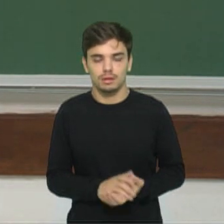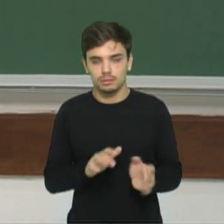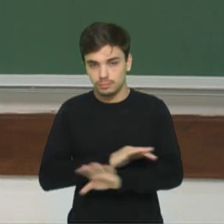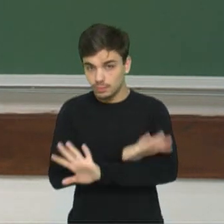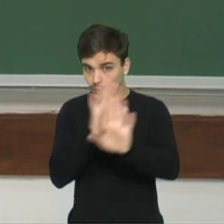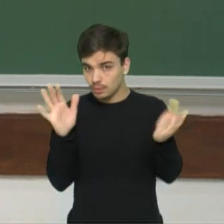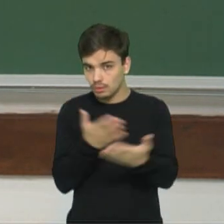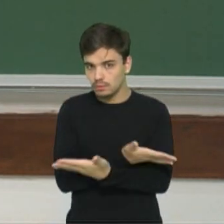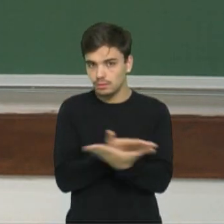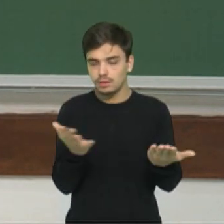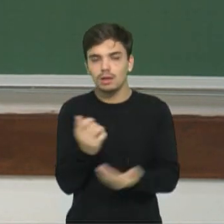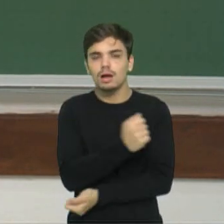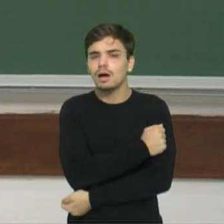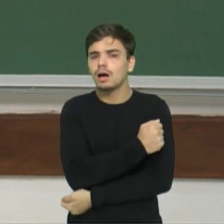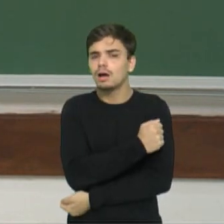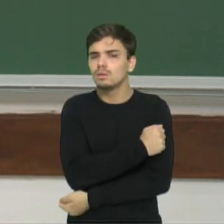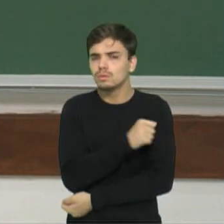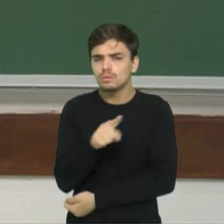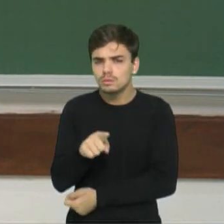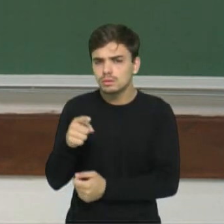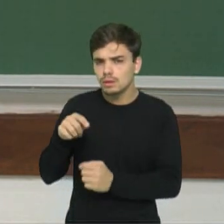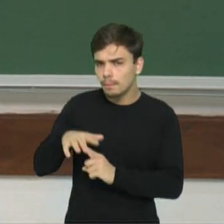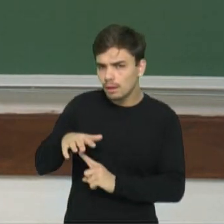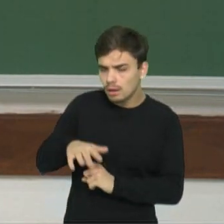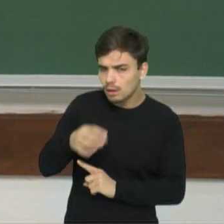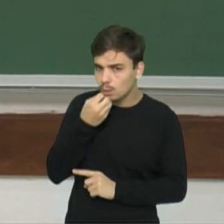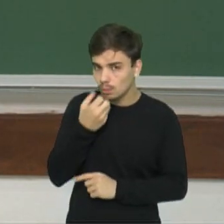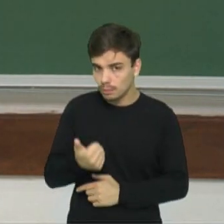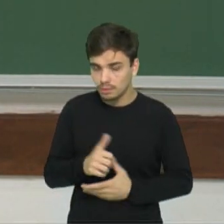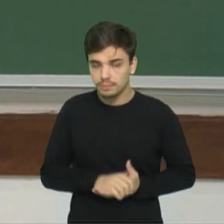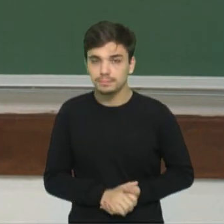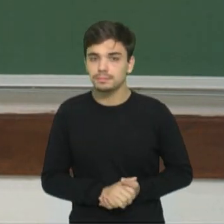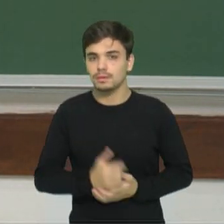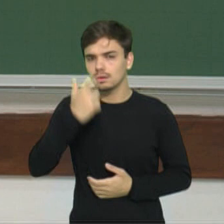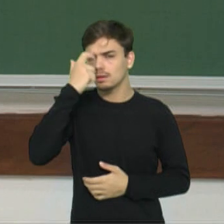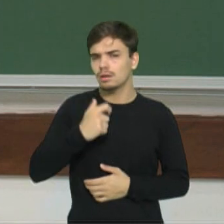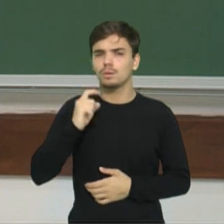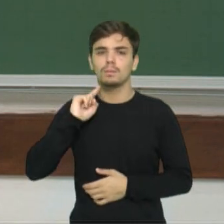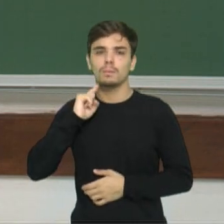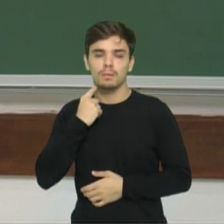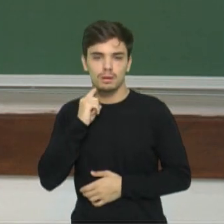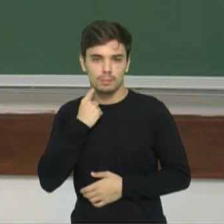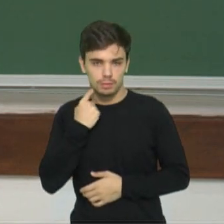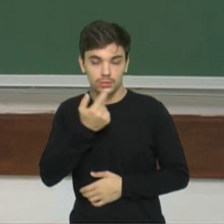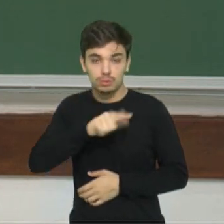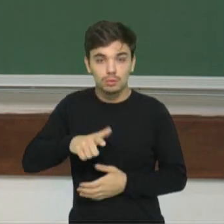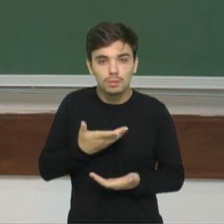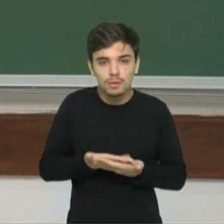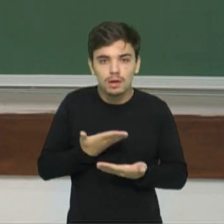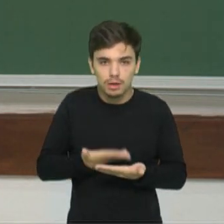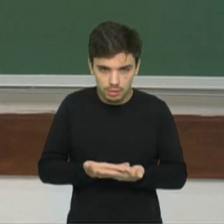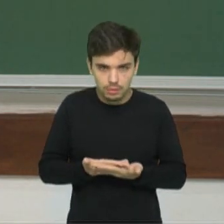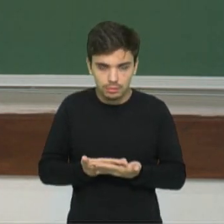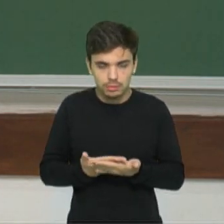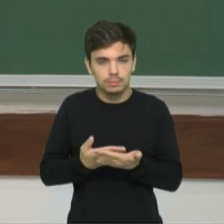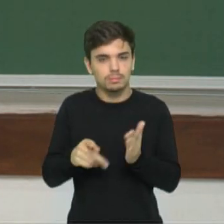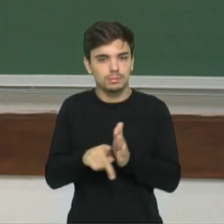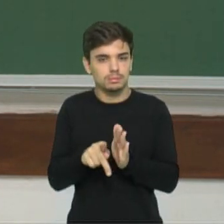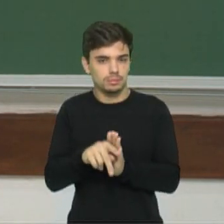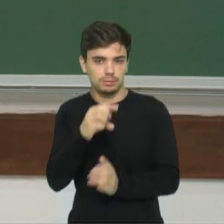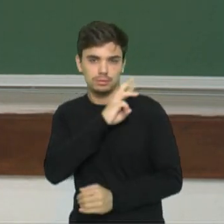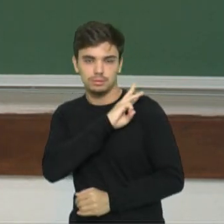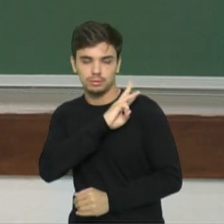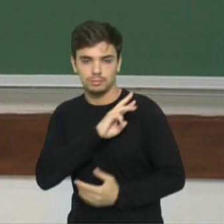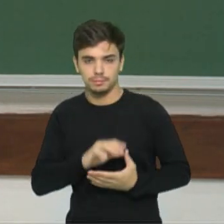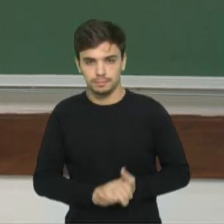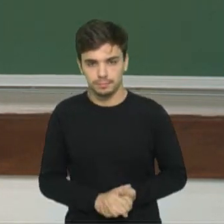Olá, estudantes da Rede Pública do Estado do Paraná, tudo bem com vocês? Professor Paulo Brito para mais uma aula de História do terceiro